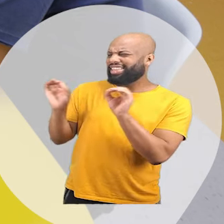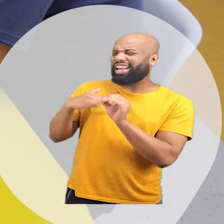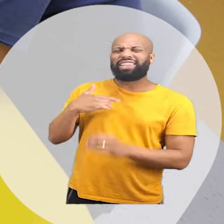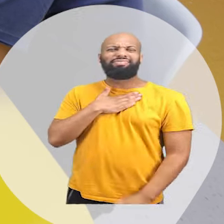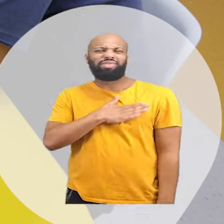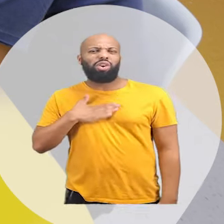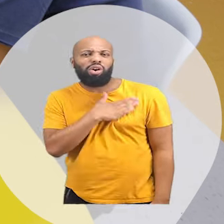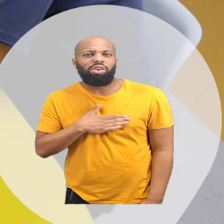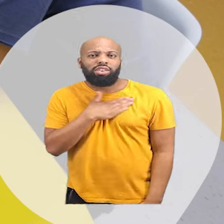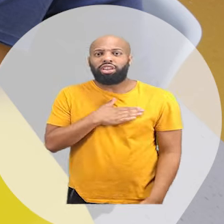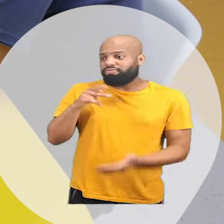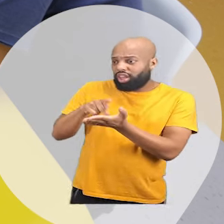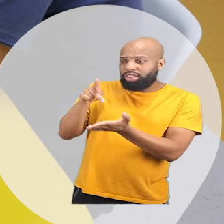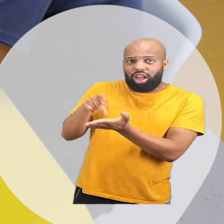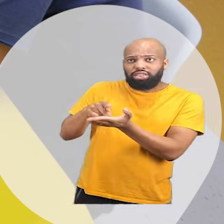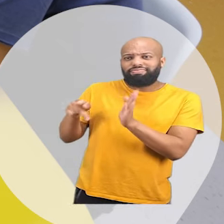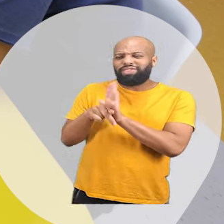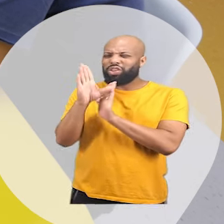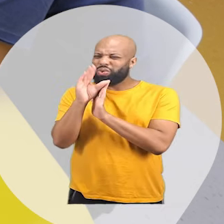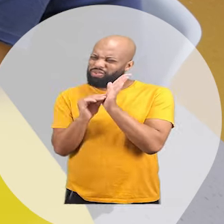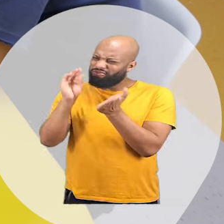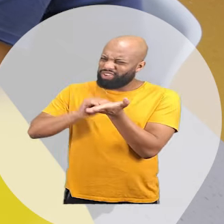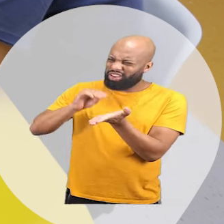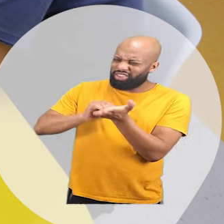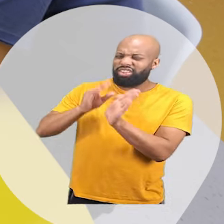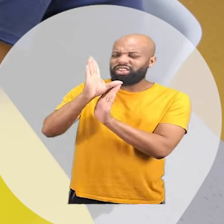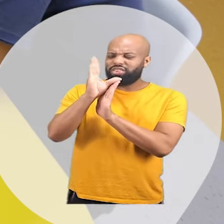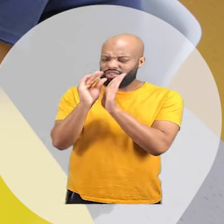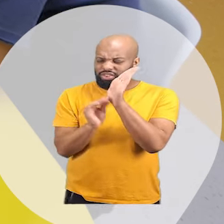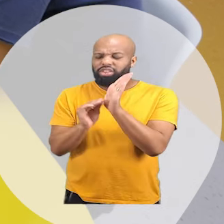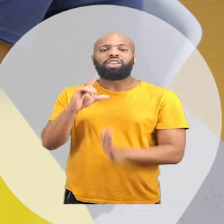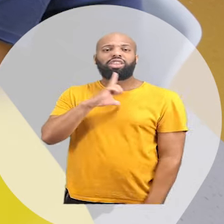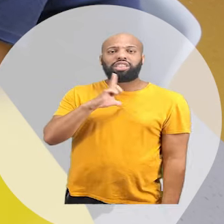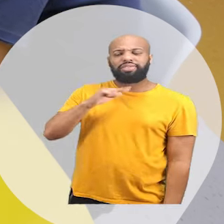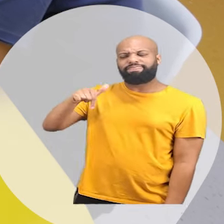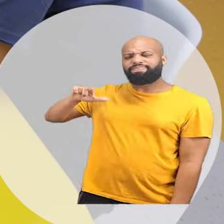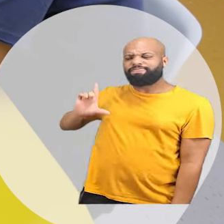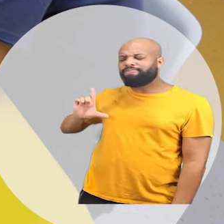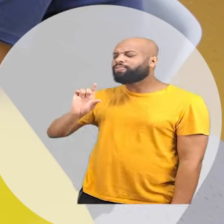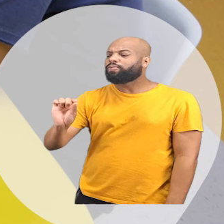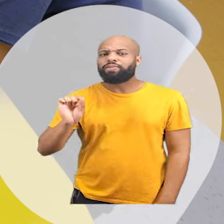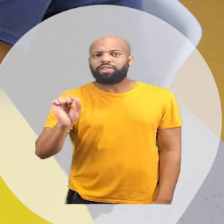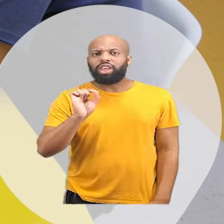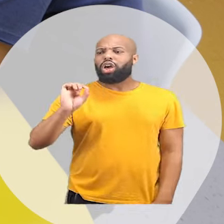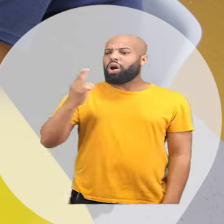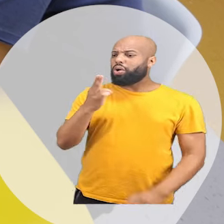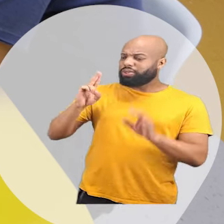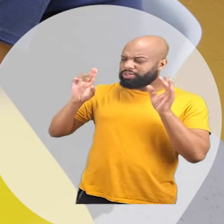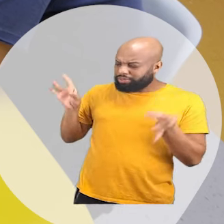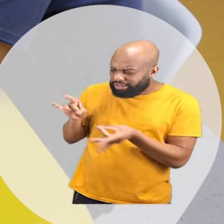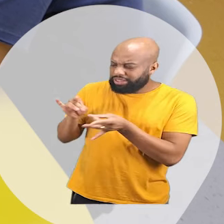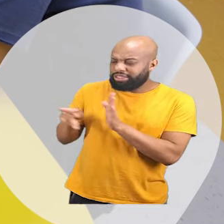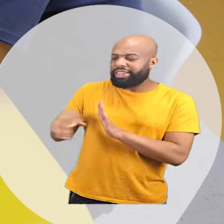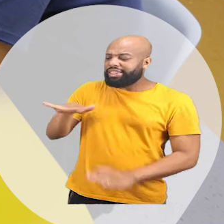nada que eu gostasse de consumir de conteúdo Então os conteúdos que existiam eles eram ou